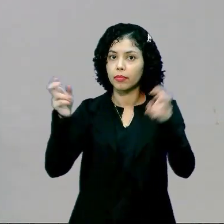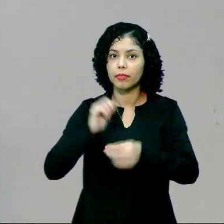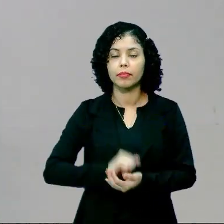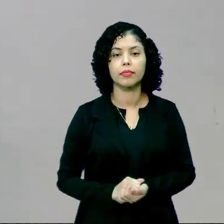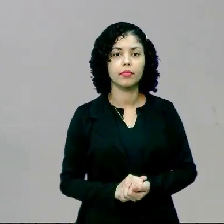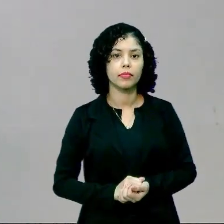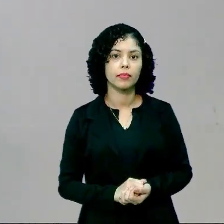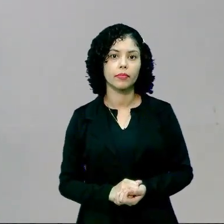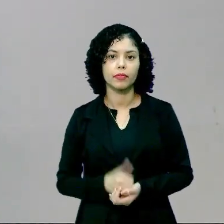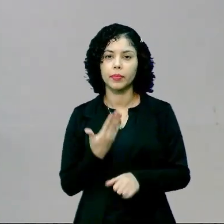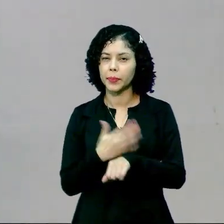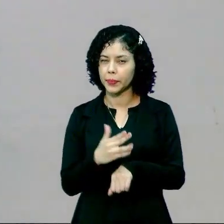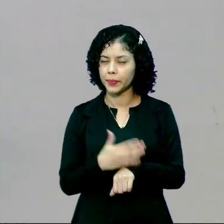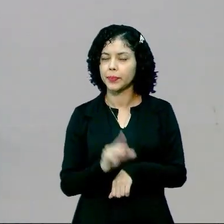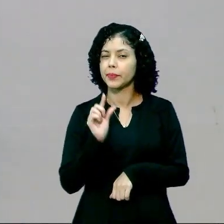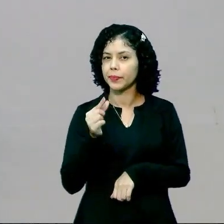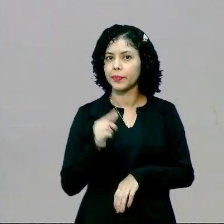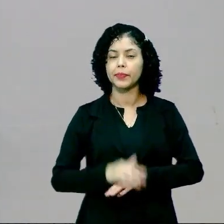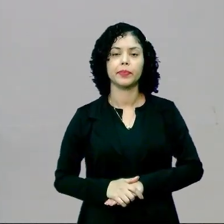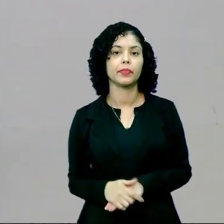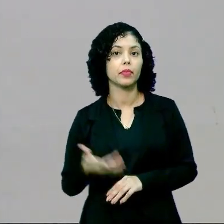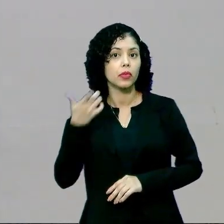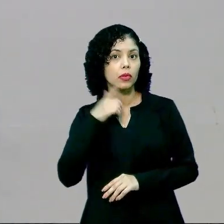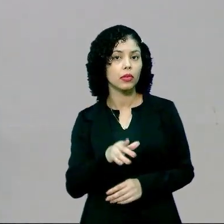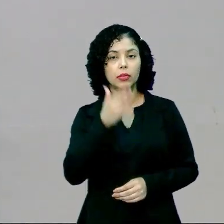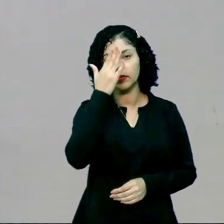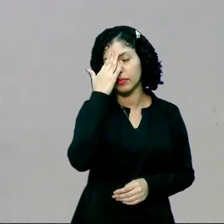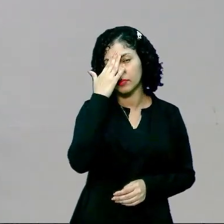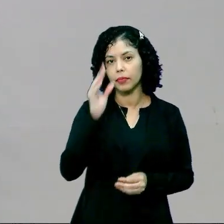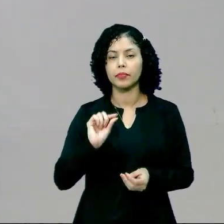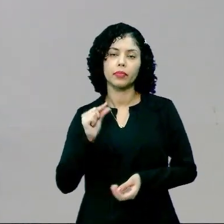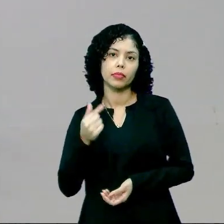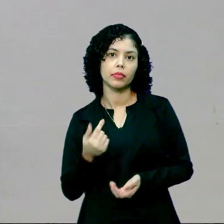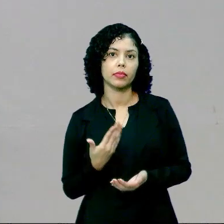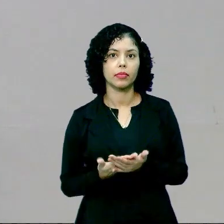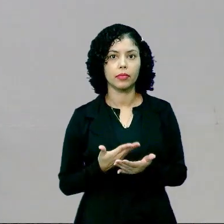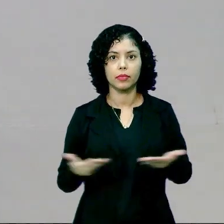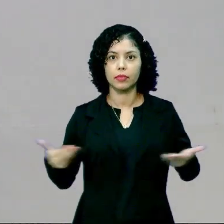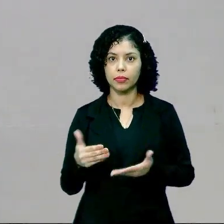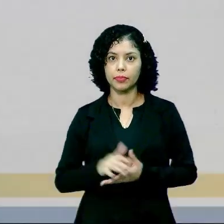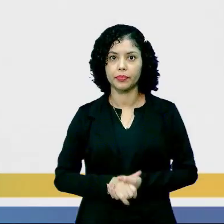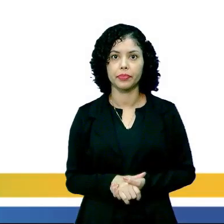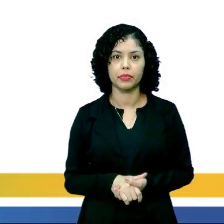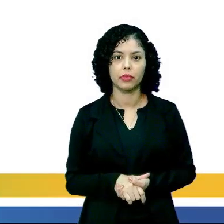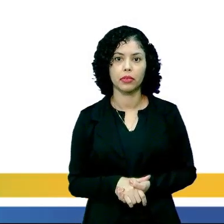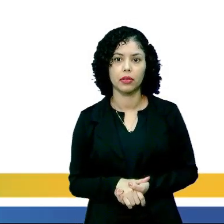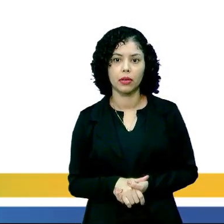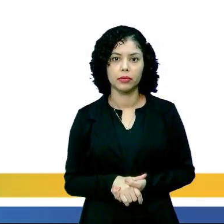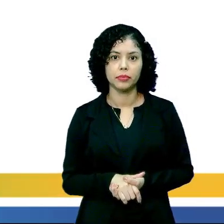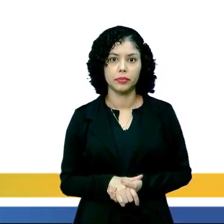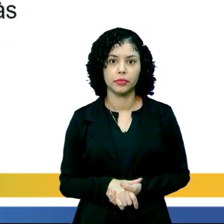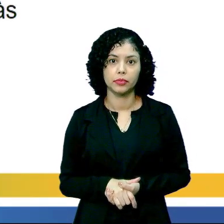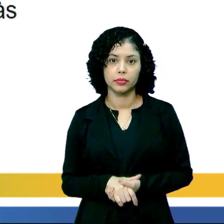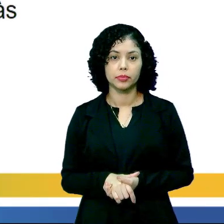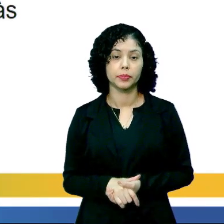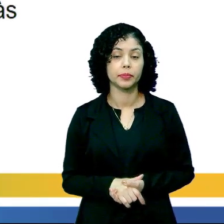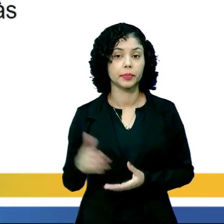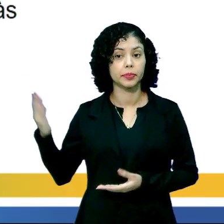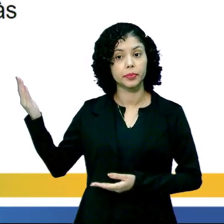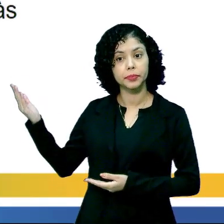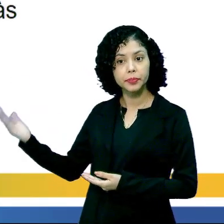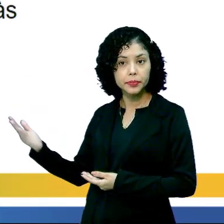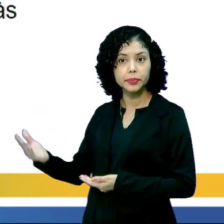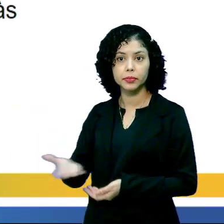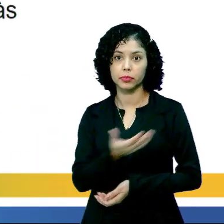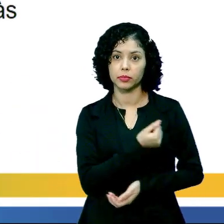Então vamos lá vamos praticar vamos ver o que nós conseguimos compreender da nossa aula de hoje acompanha na tela olha só essa questão